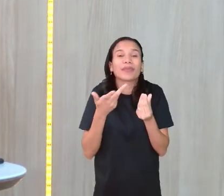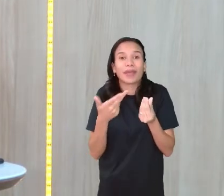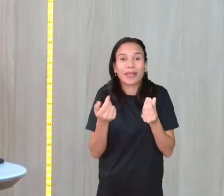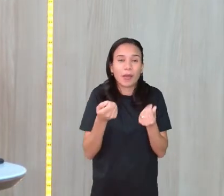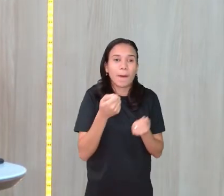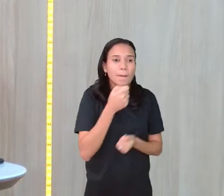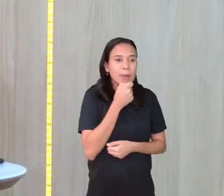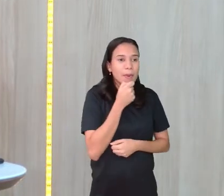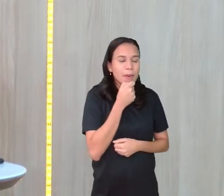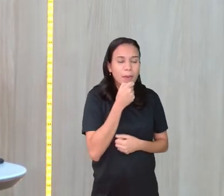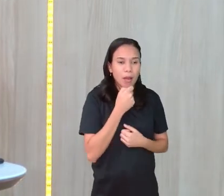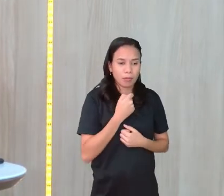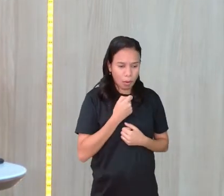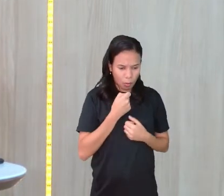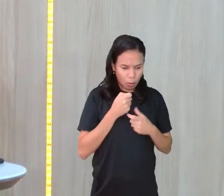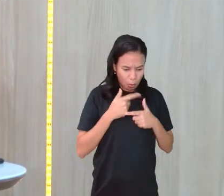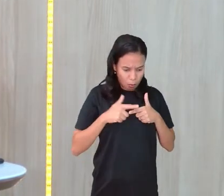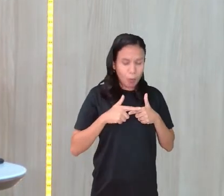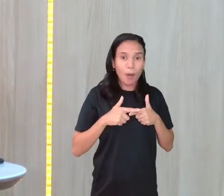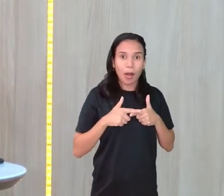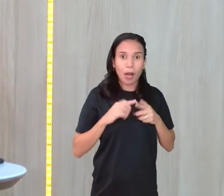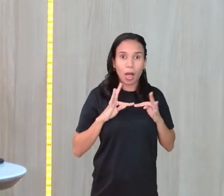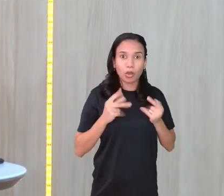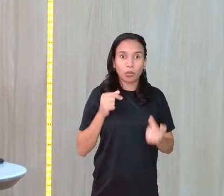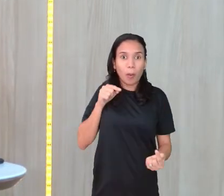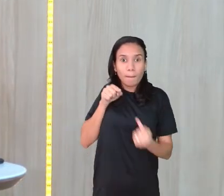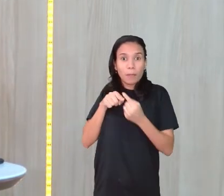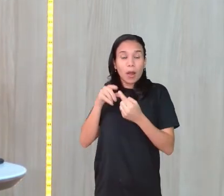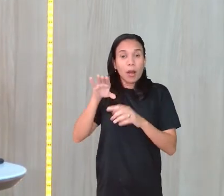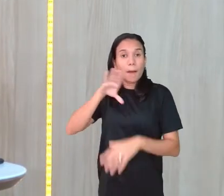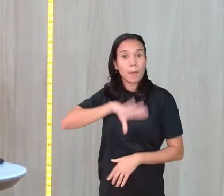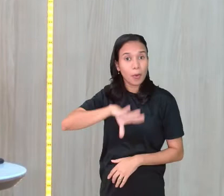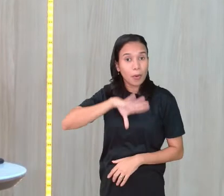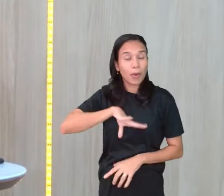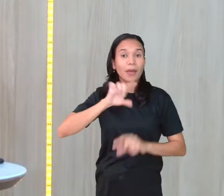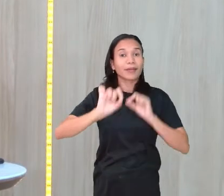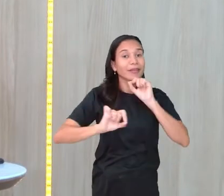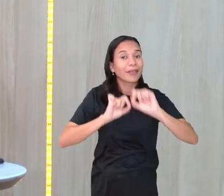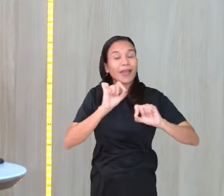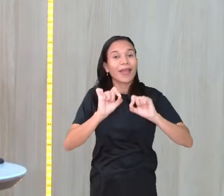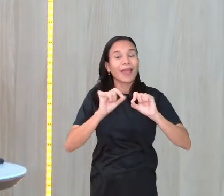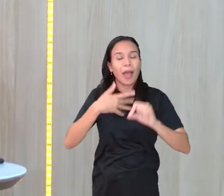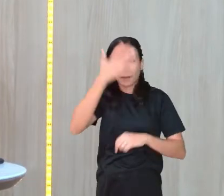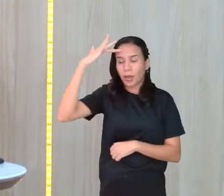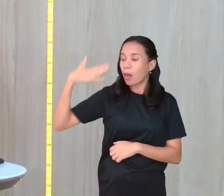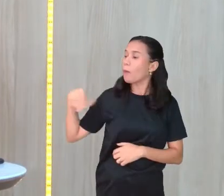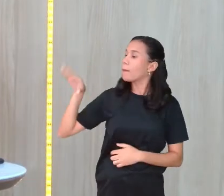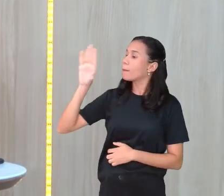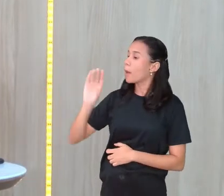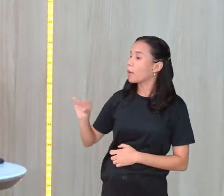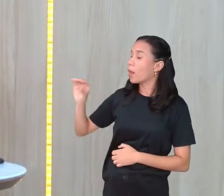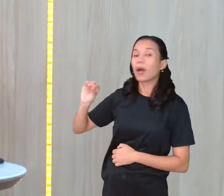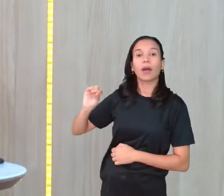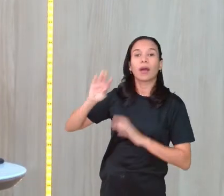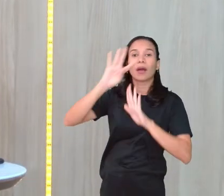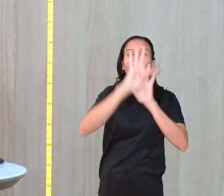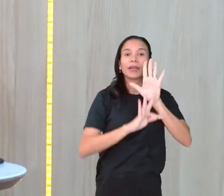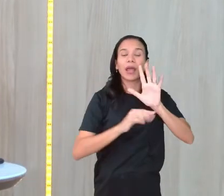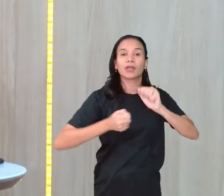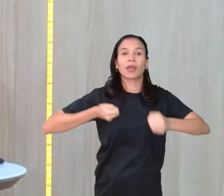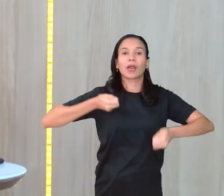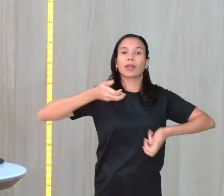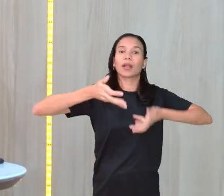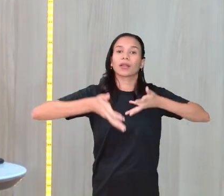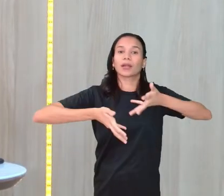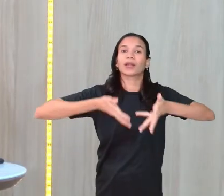de um microfone e a questão aí tem tudo a ver com língua portuguesa, Sim. essa questão, né? Da oralidade, né? Do texto